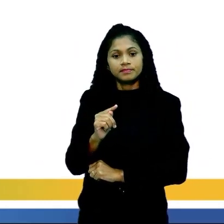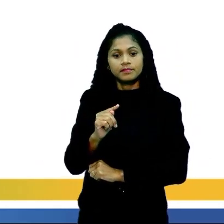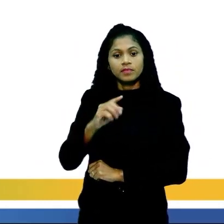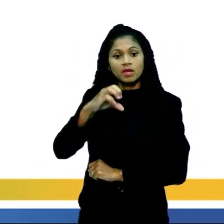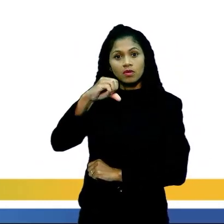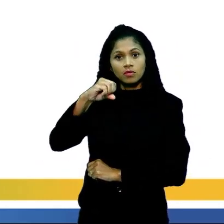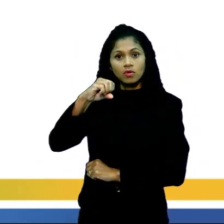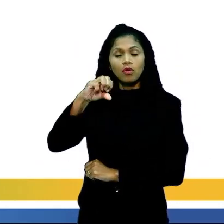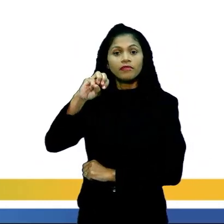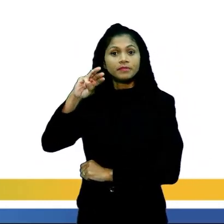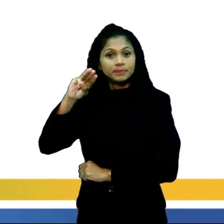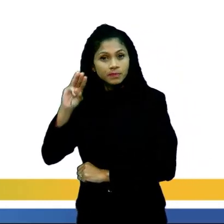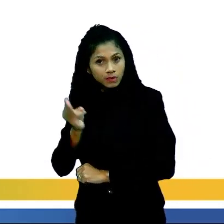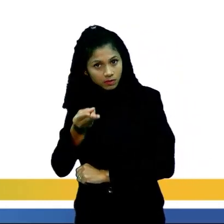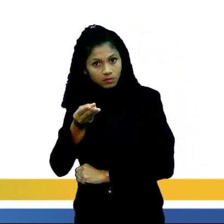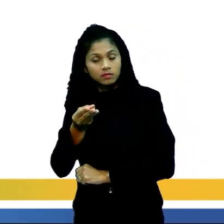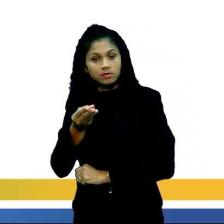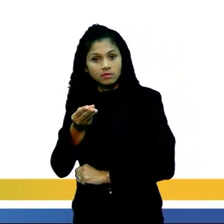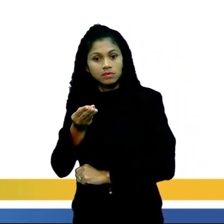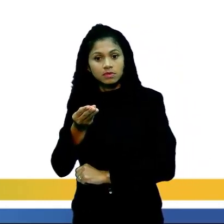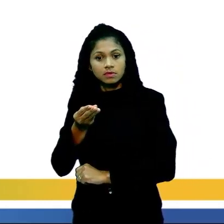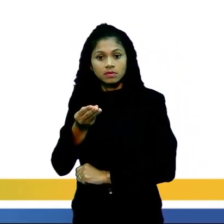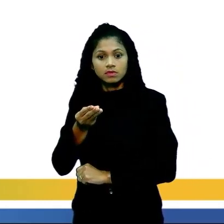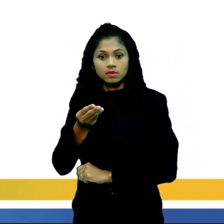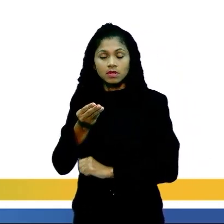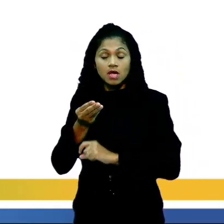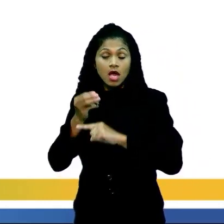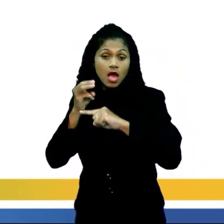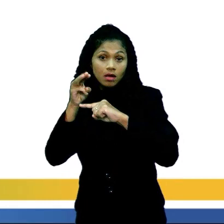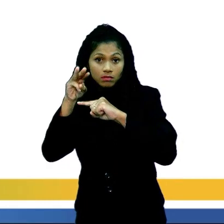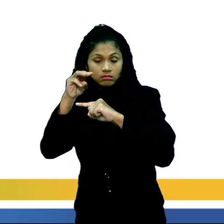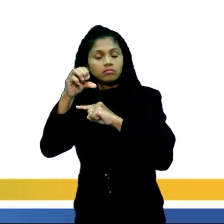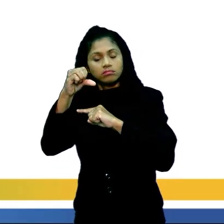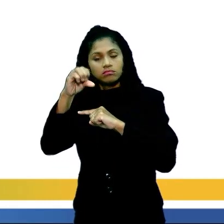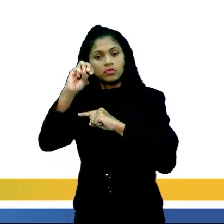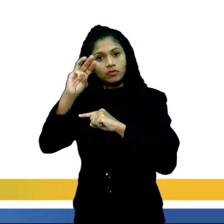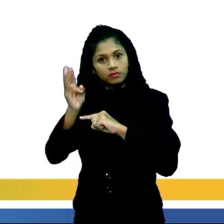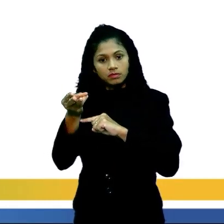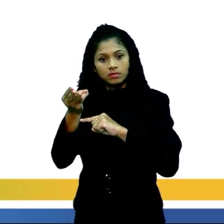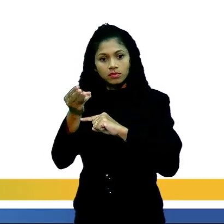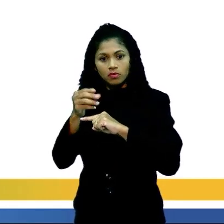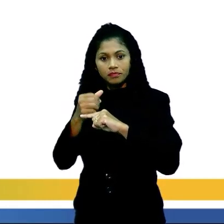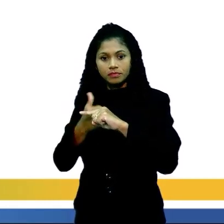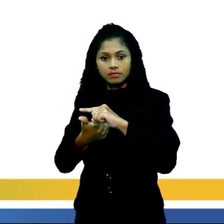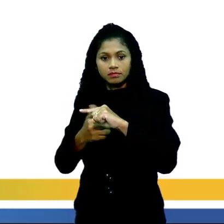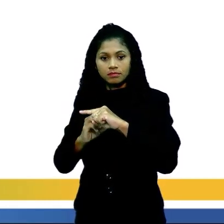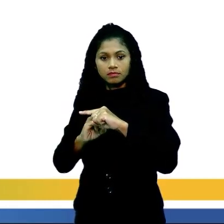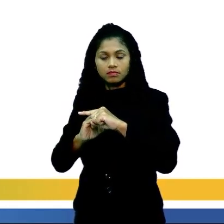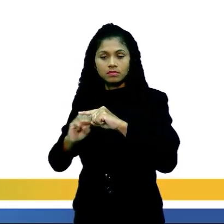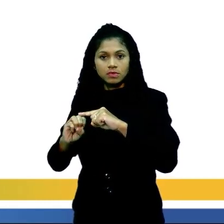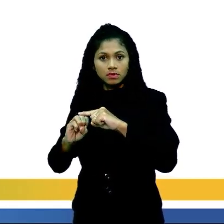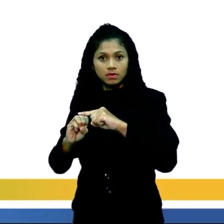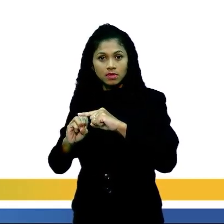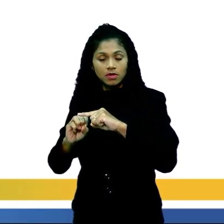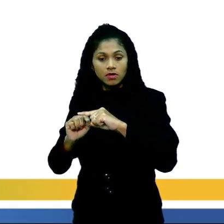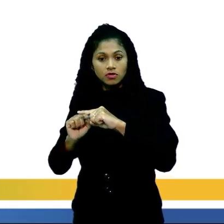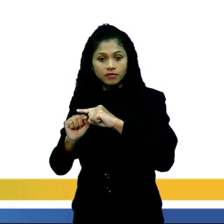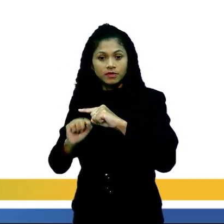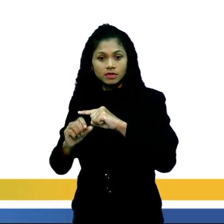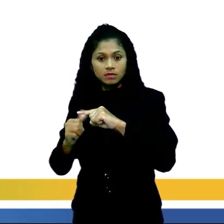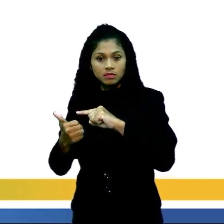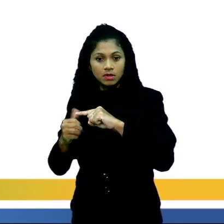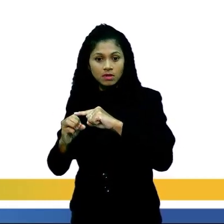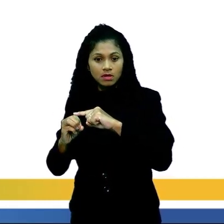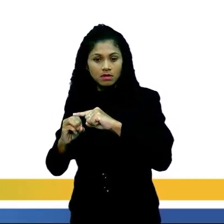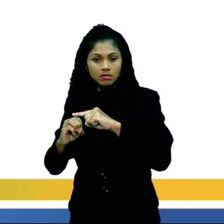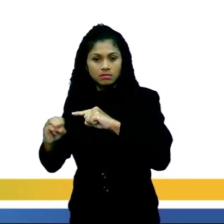9 milhões sobre 100 mil. Ou seja, divide é igual a 90 quilômetros.